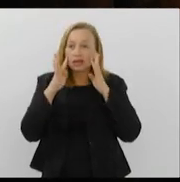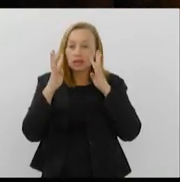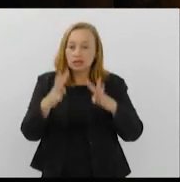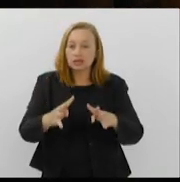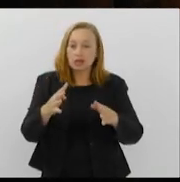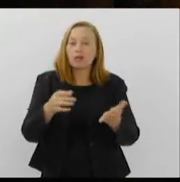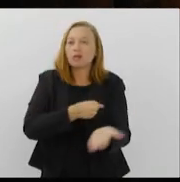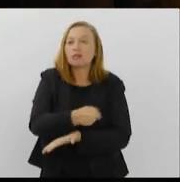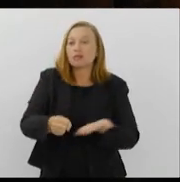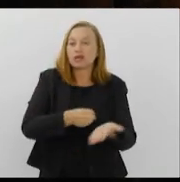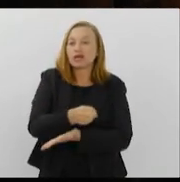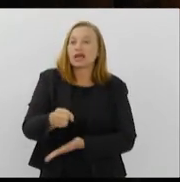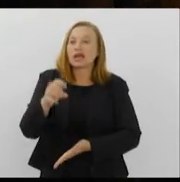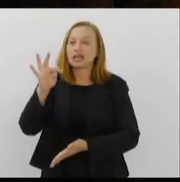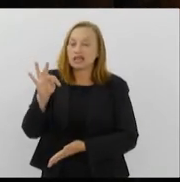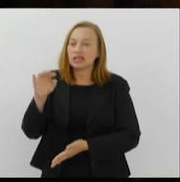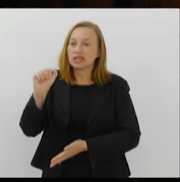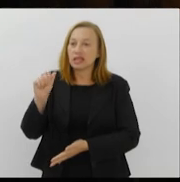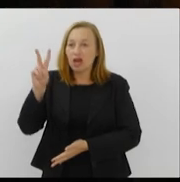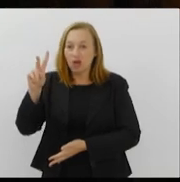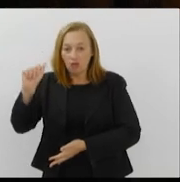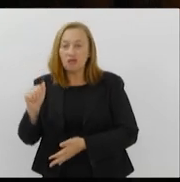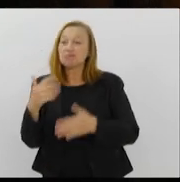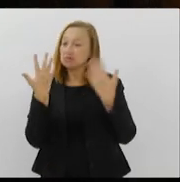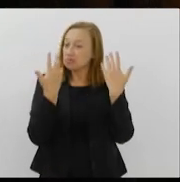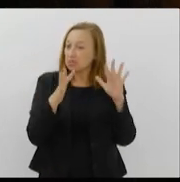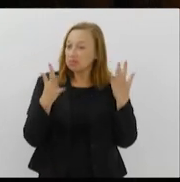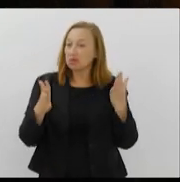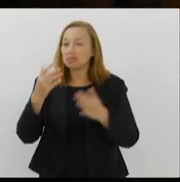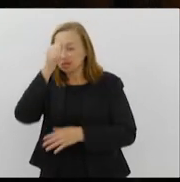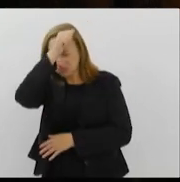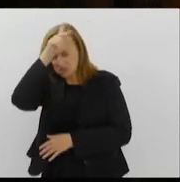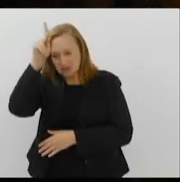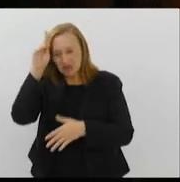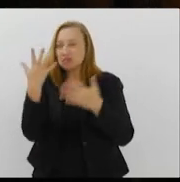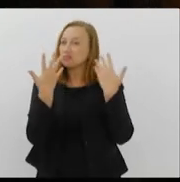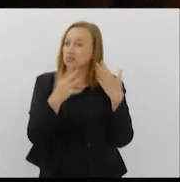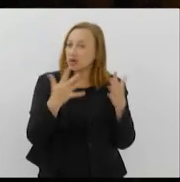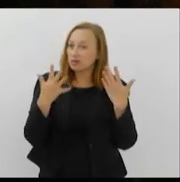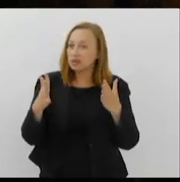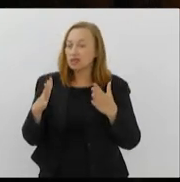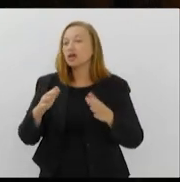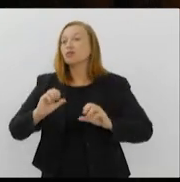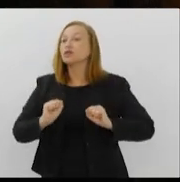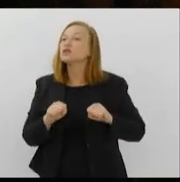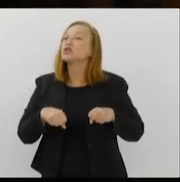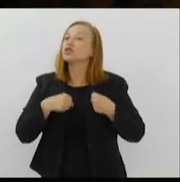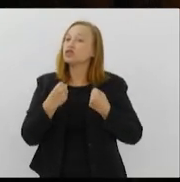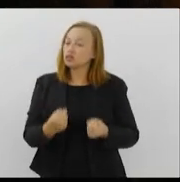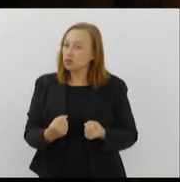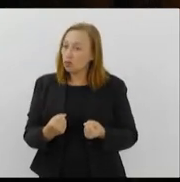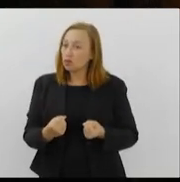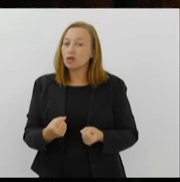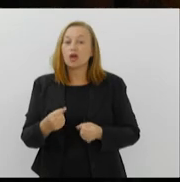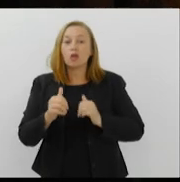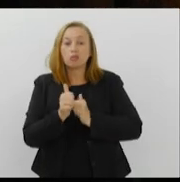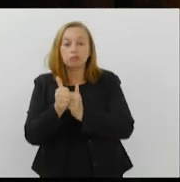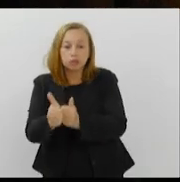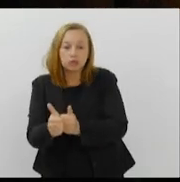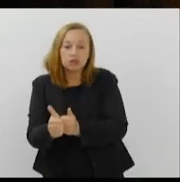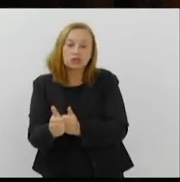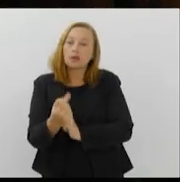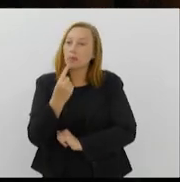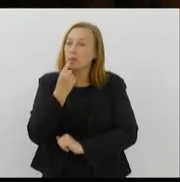merece todo o aplauso. Quero aqui saudar o prefeito Léo Pelanque e toda a sua equipe por essa dedicação. Eu acompanhei de perto esse